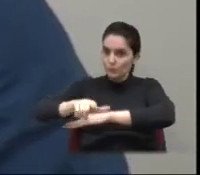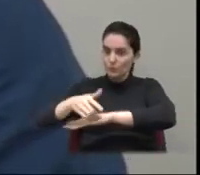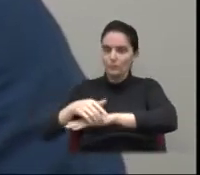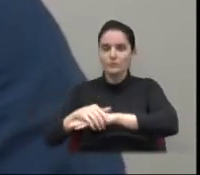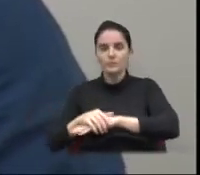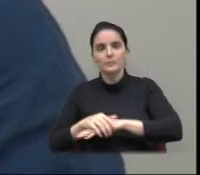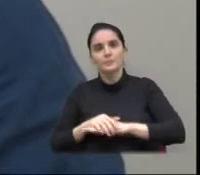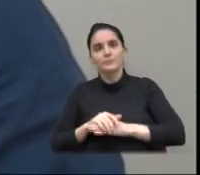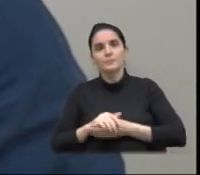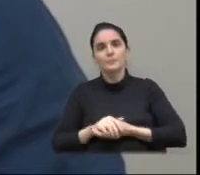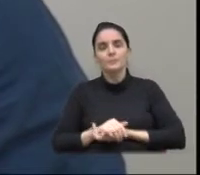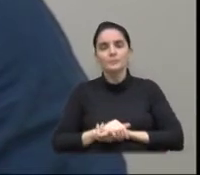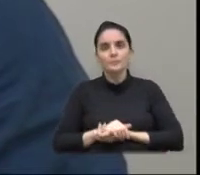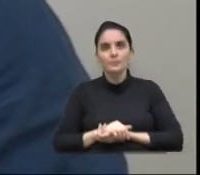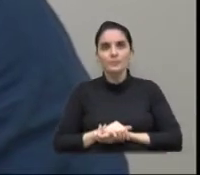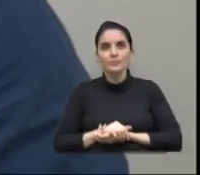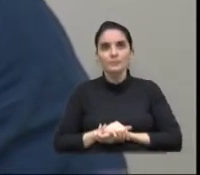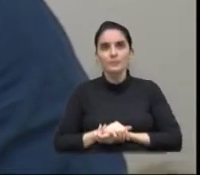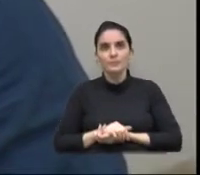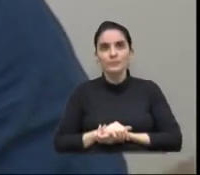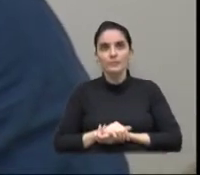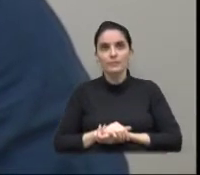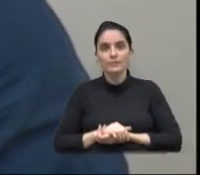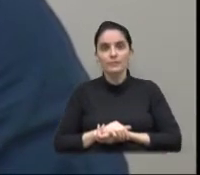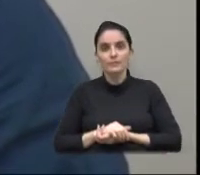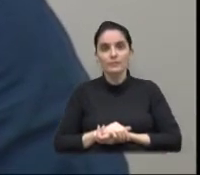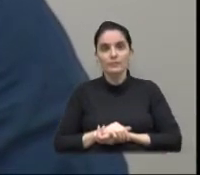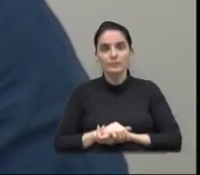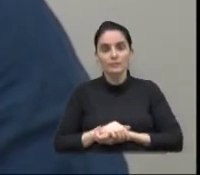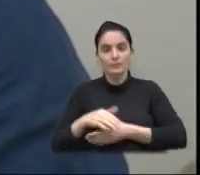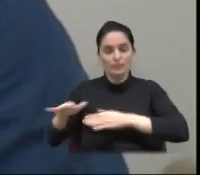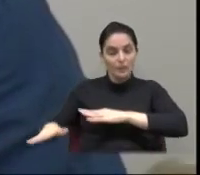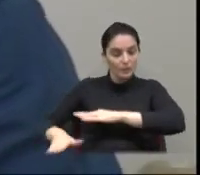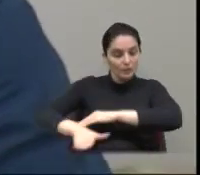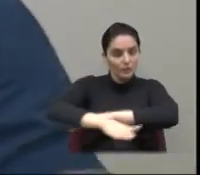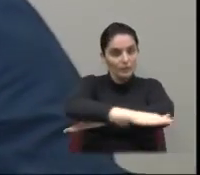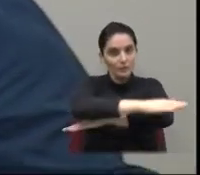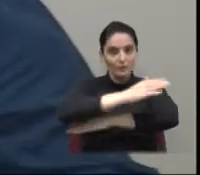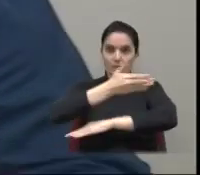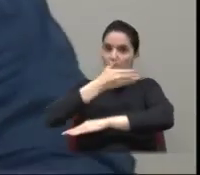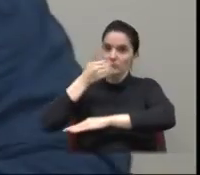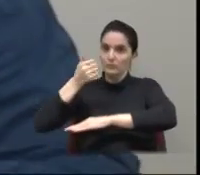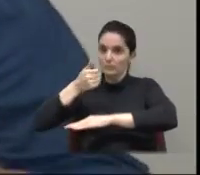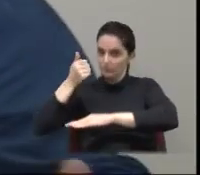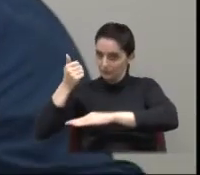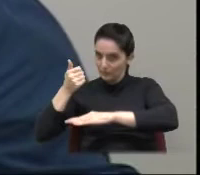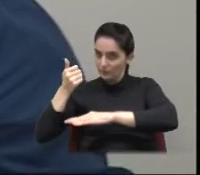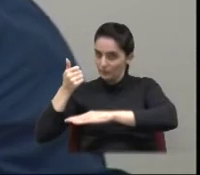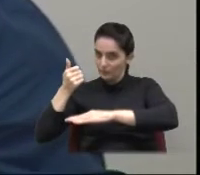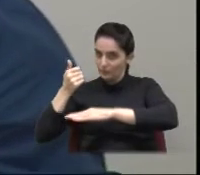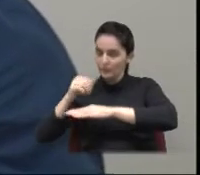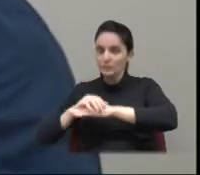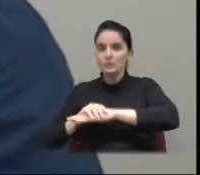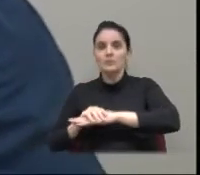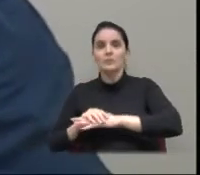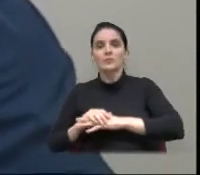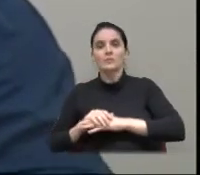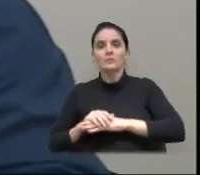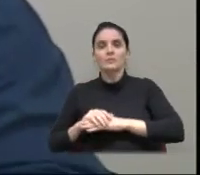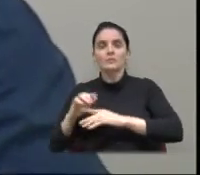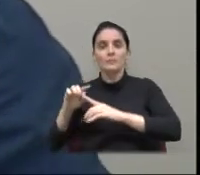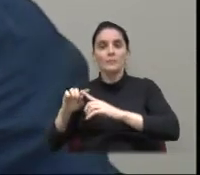é uma das ruas recapeadas. Em função da melhoria das ruas recapeadas,